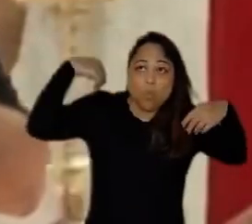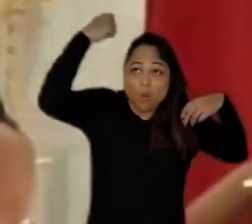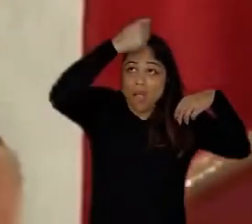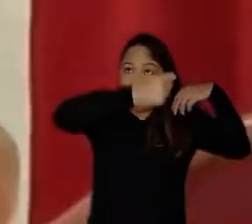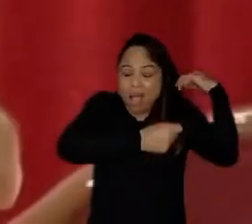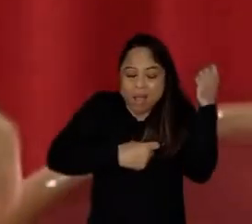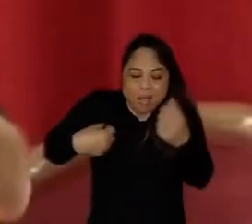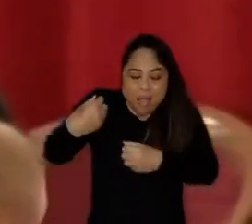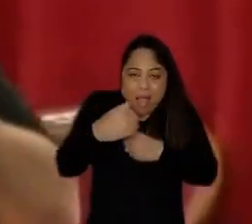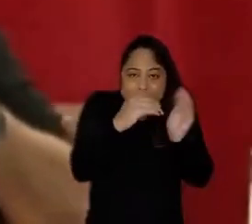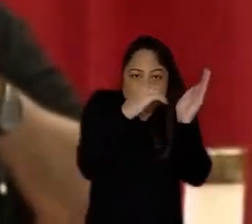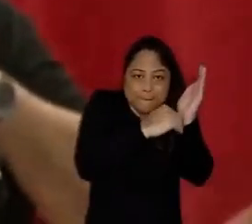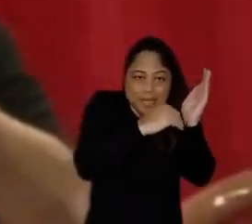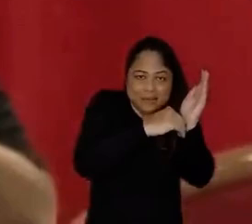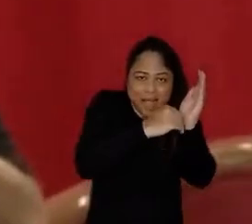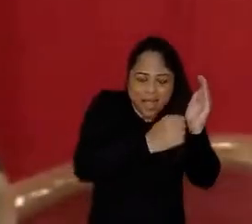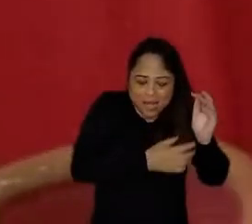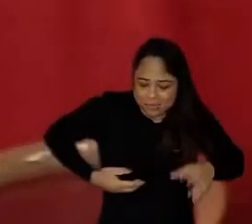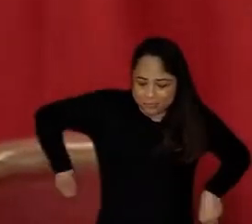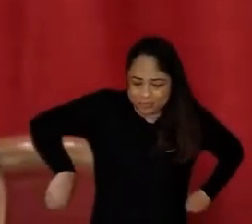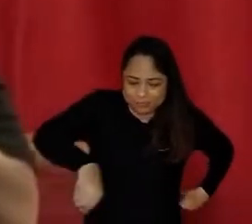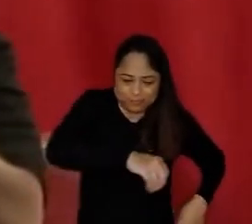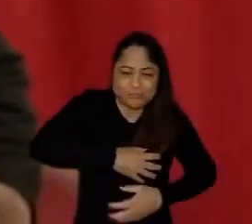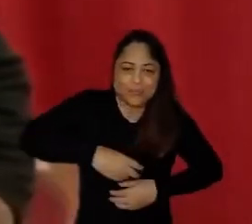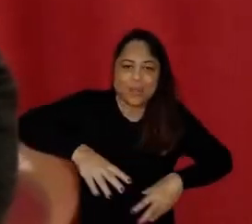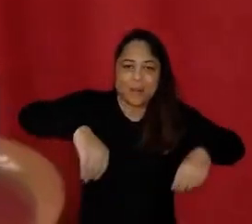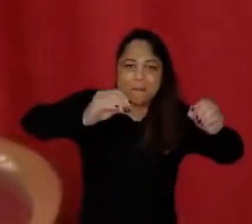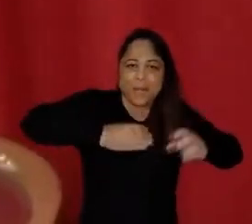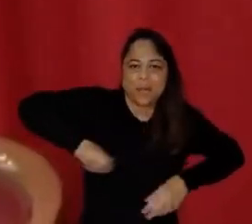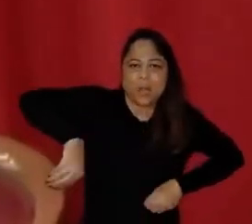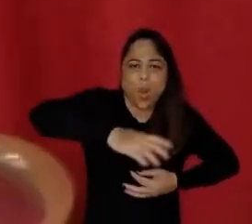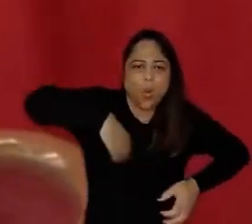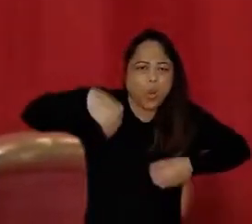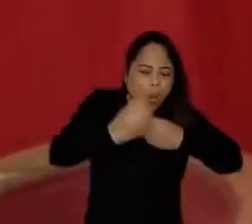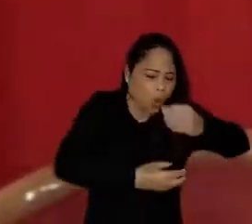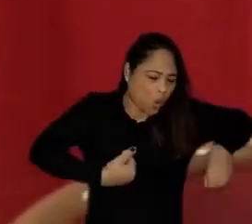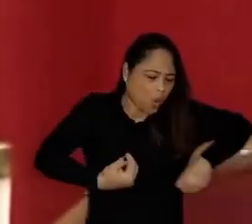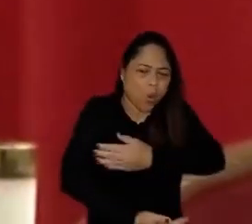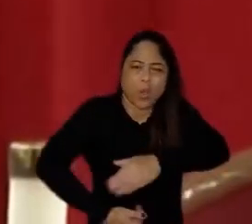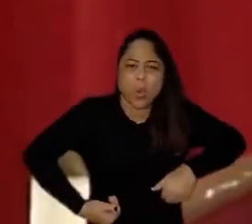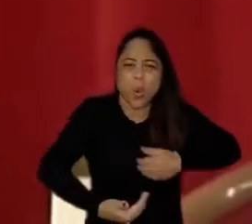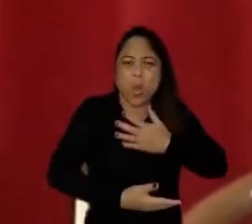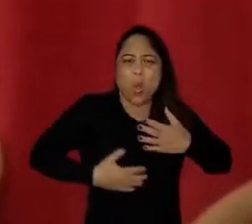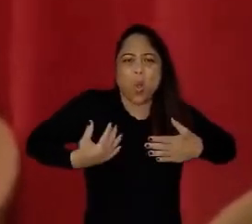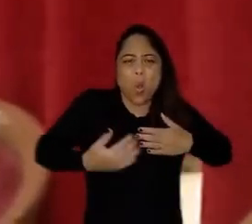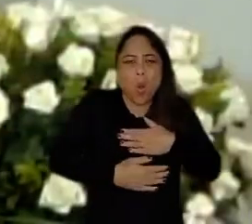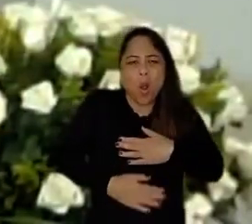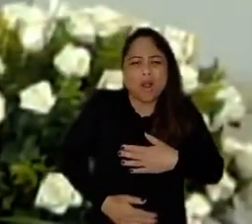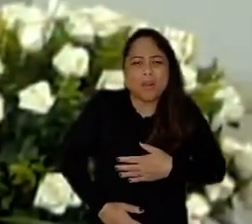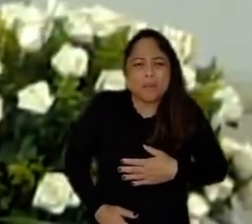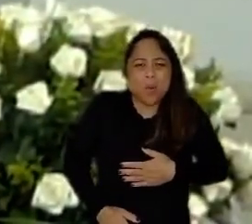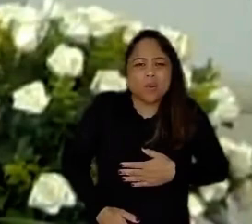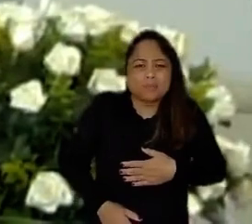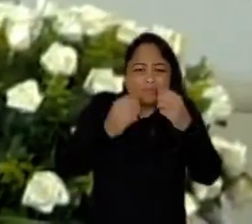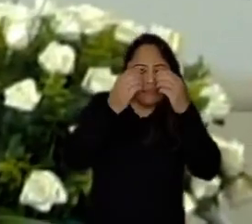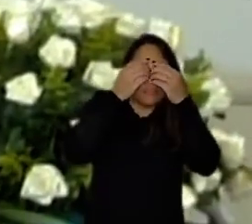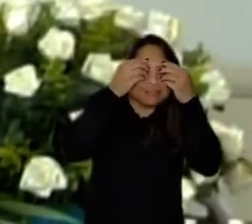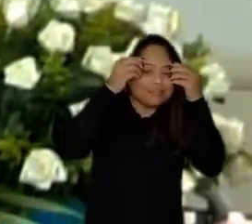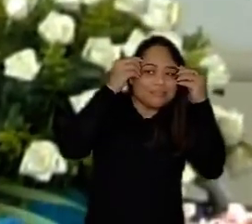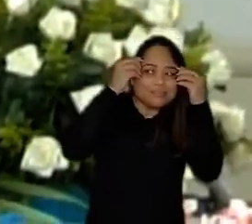camuflada. Enrolou no manto, no manto, no manto. E depois de todo o manto, que ela ficou só com os olhos para